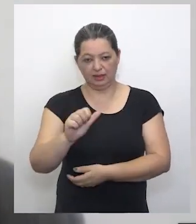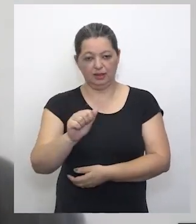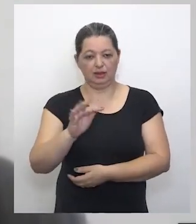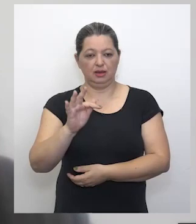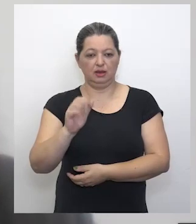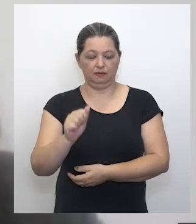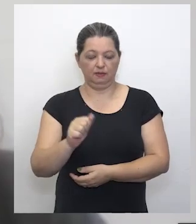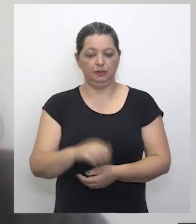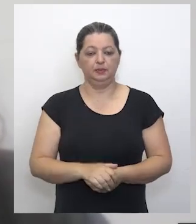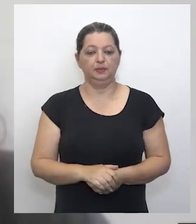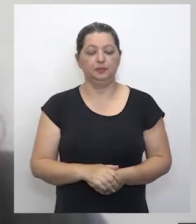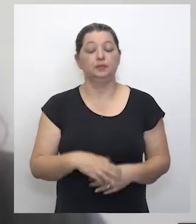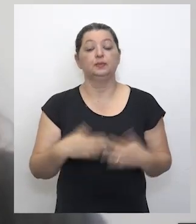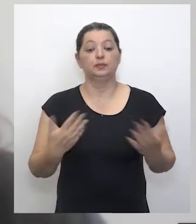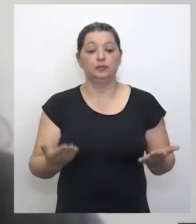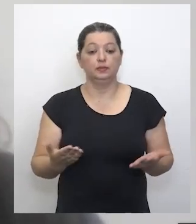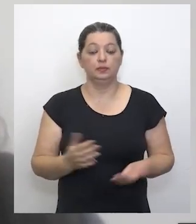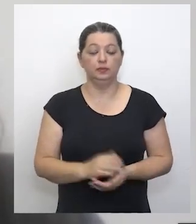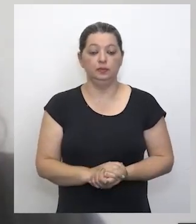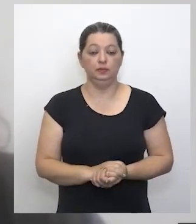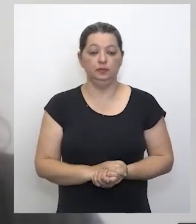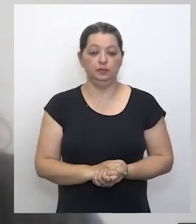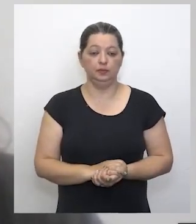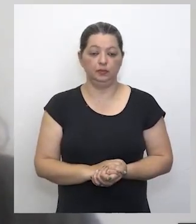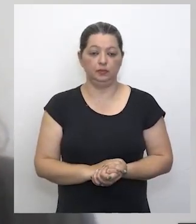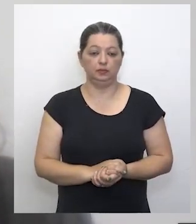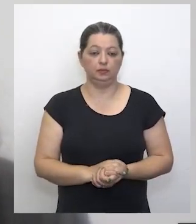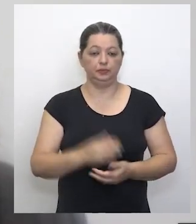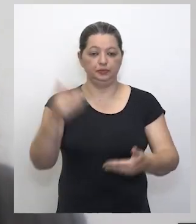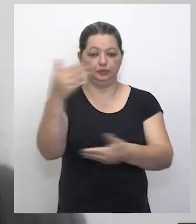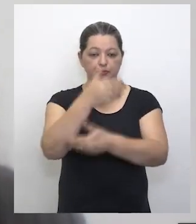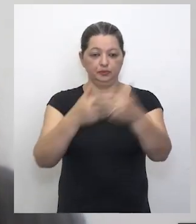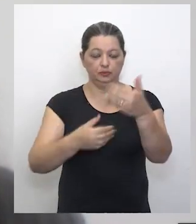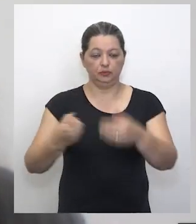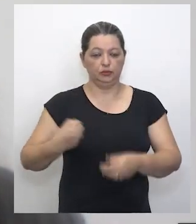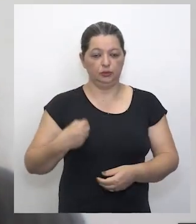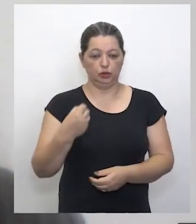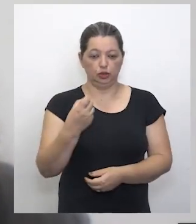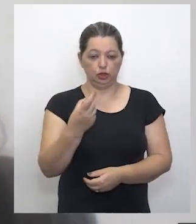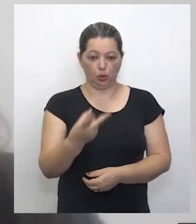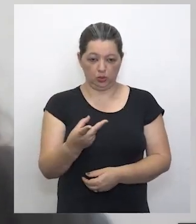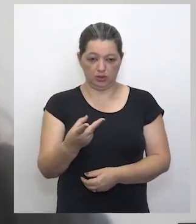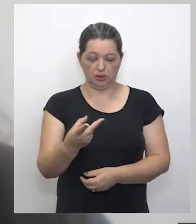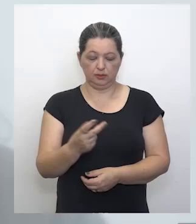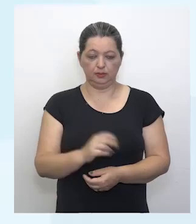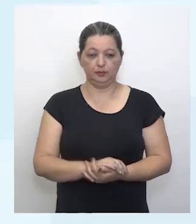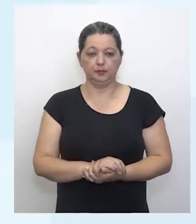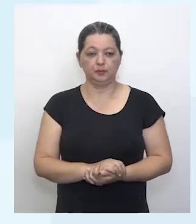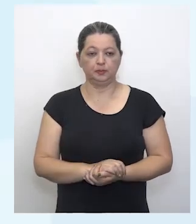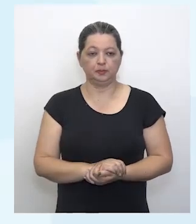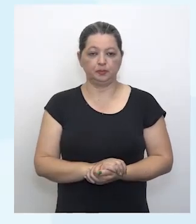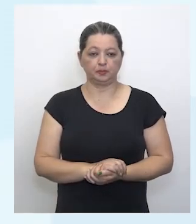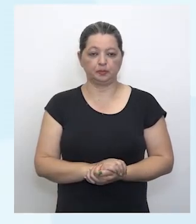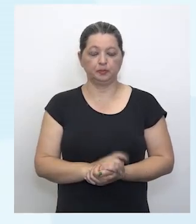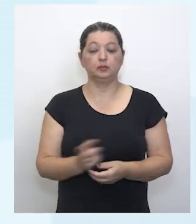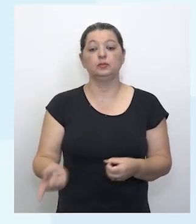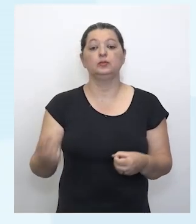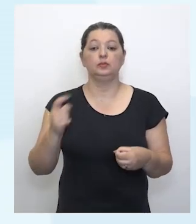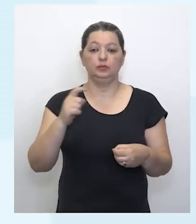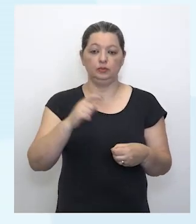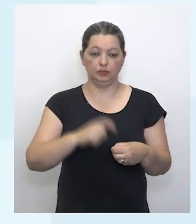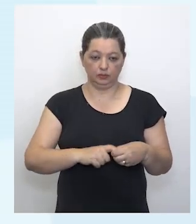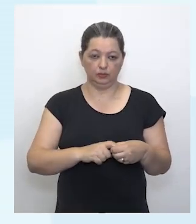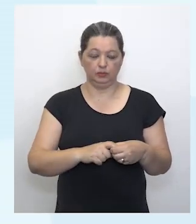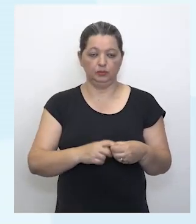Então, pessoal, vamos no slide 12, vamos retomar o